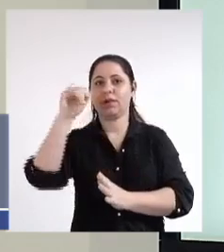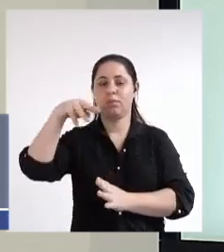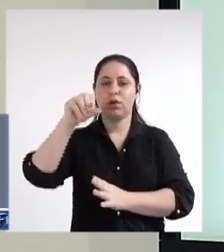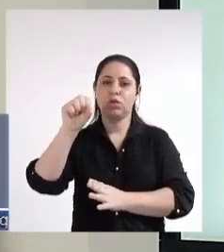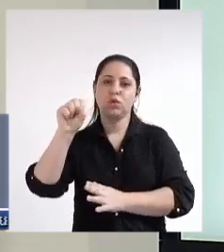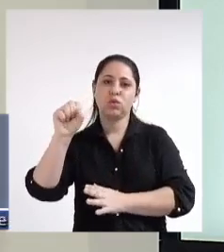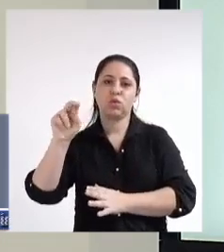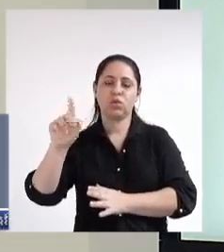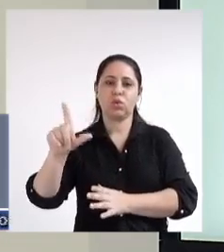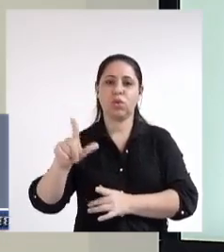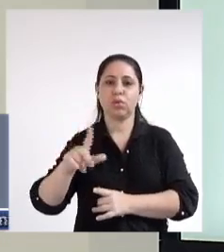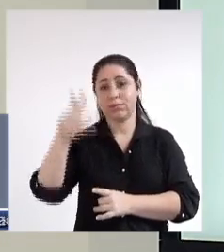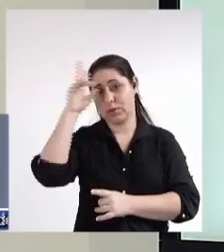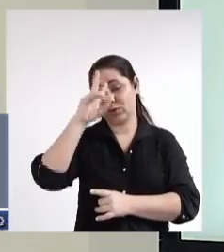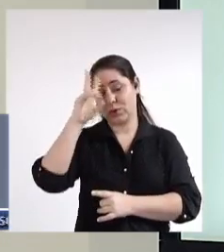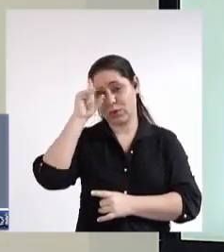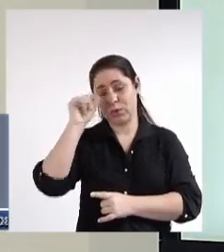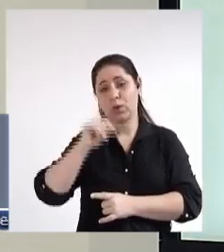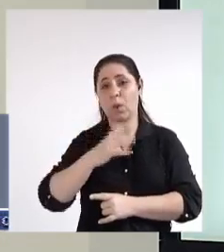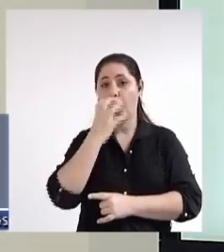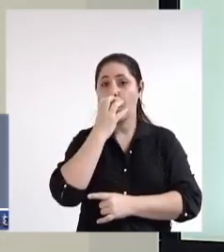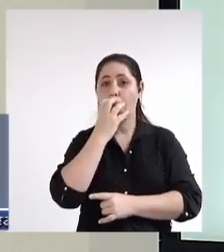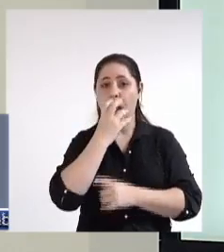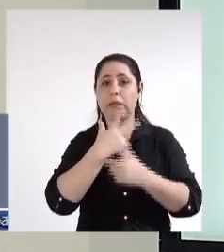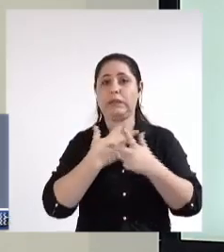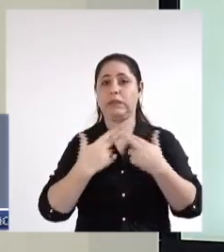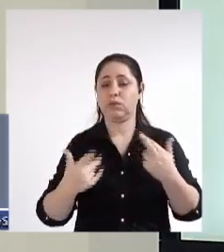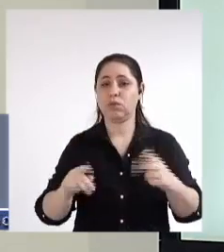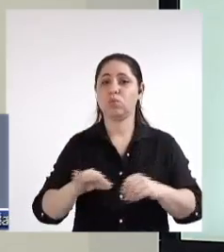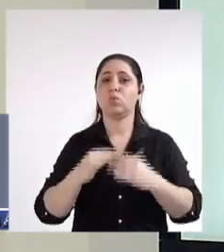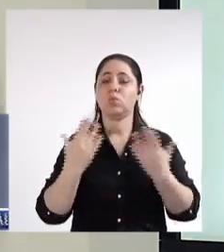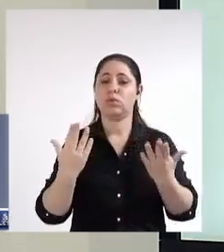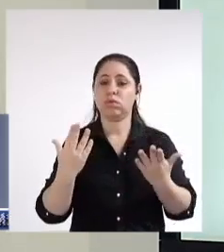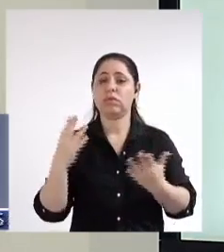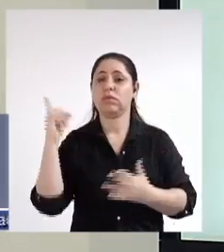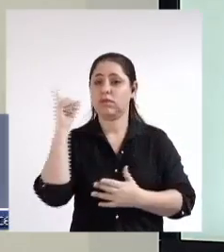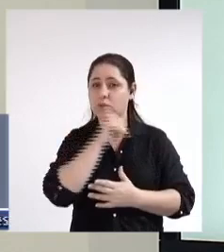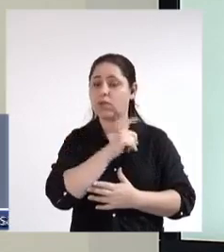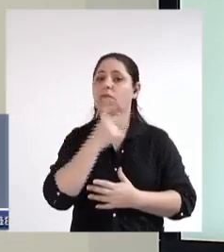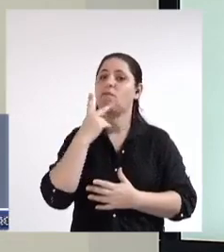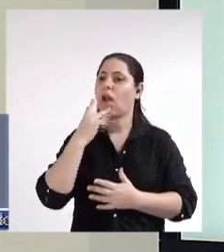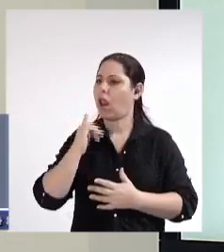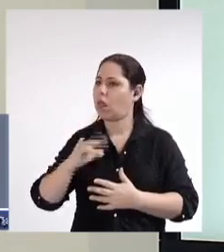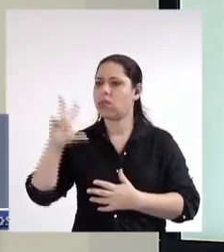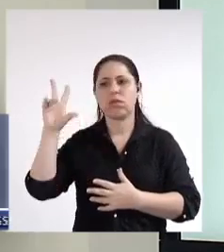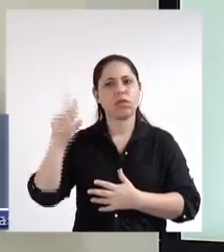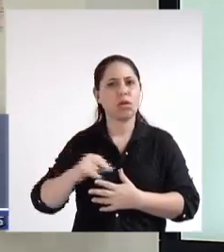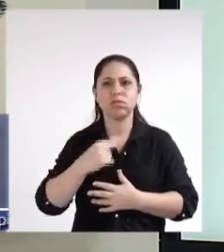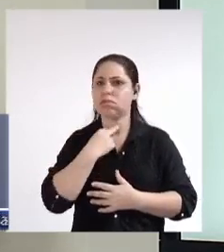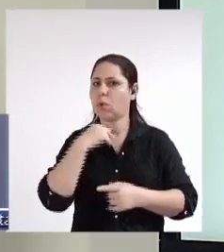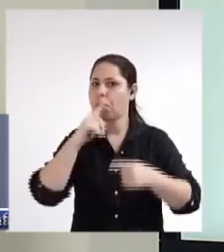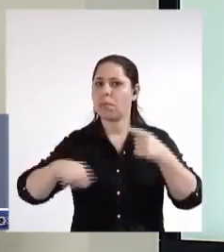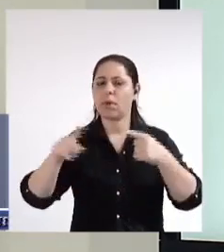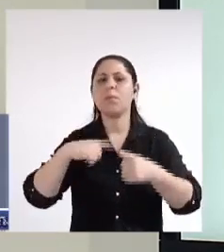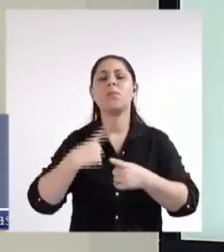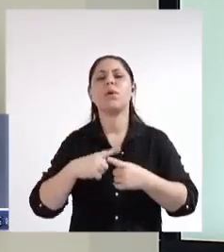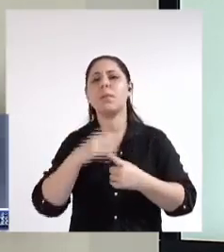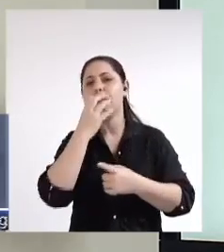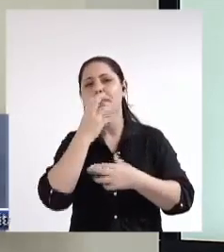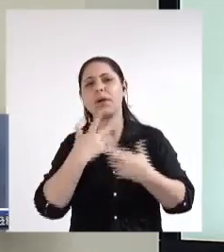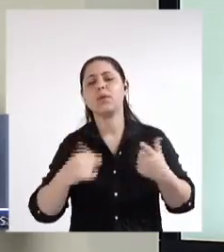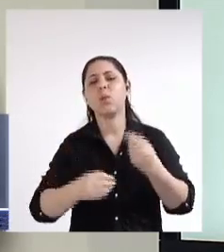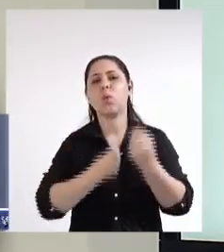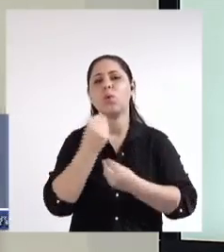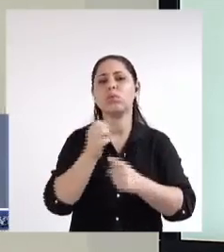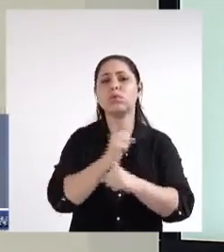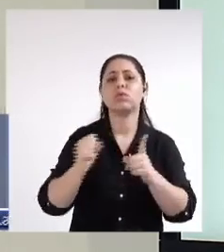na história do cachorro no parque das nações e deu o que falar quando a gente fala que não pode né por cá dos bichos mas e aí como na sociedade